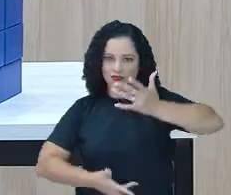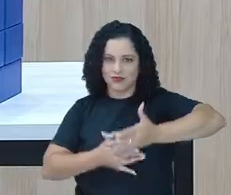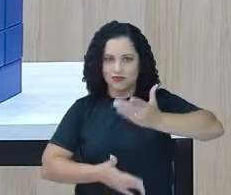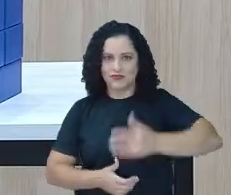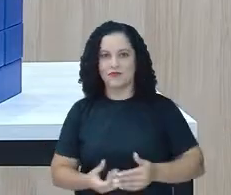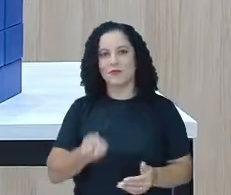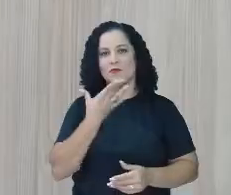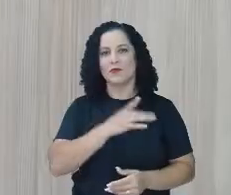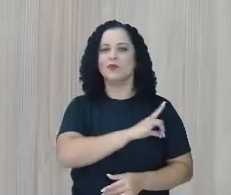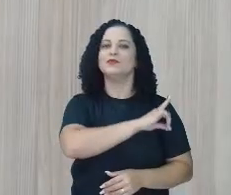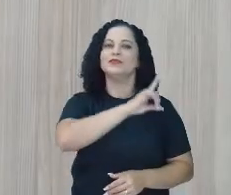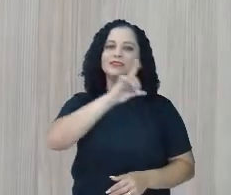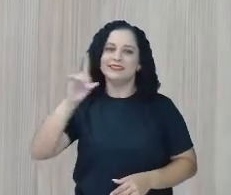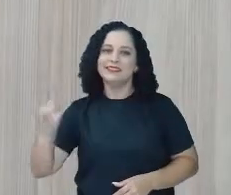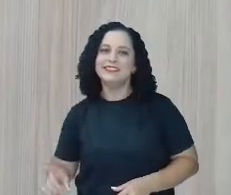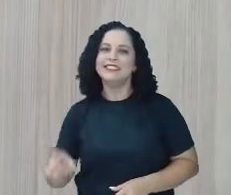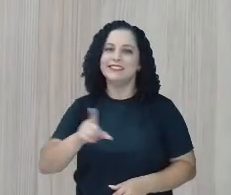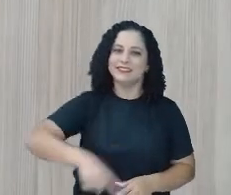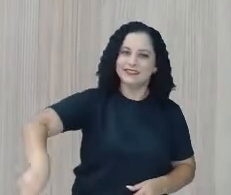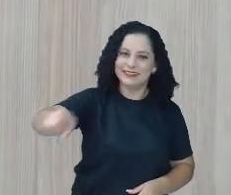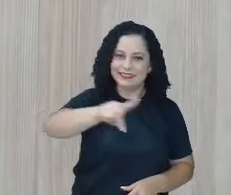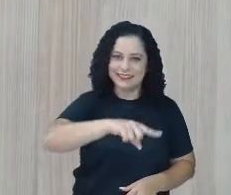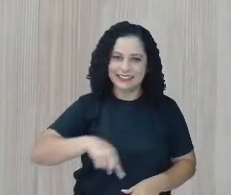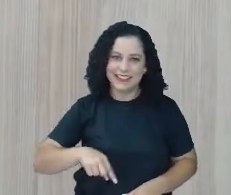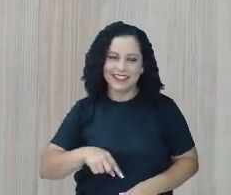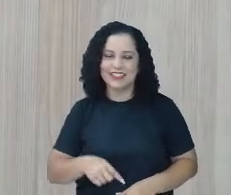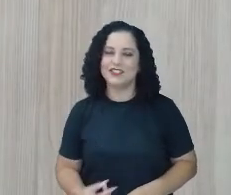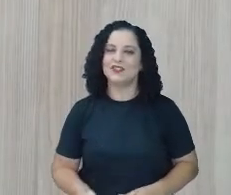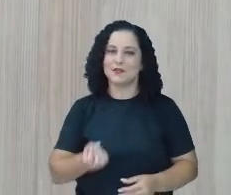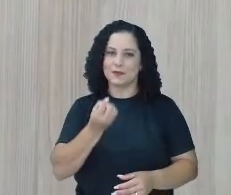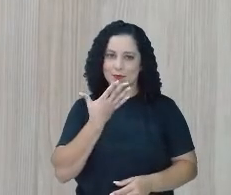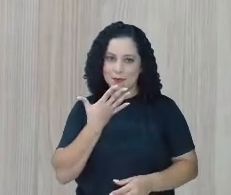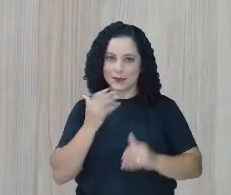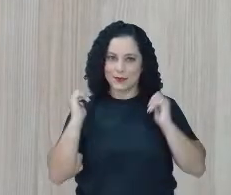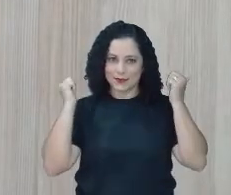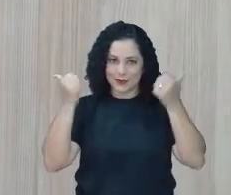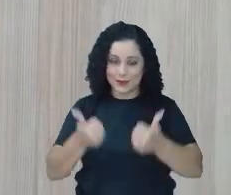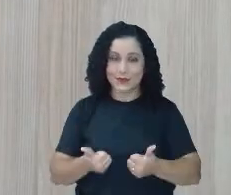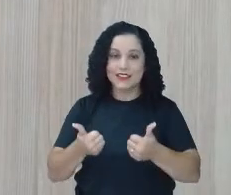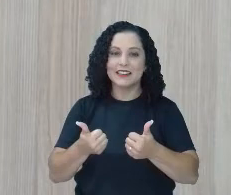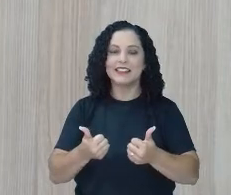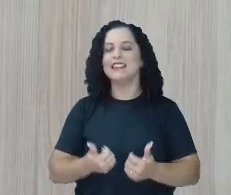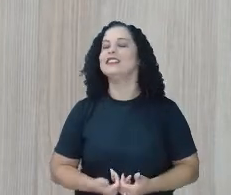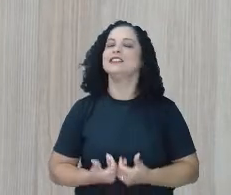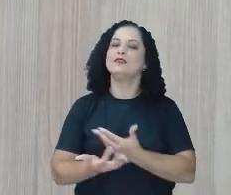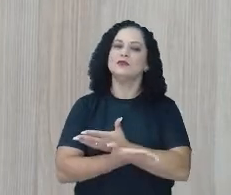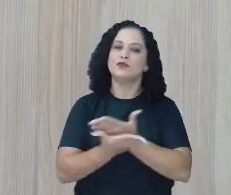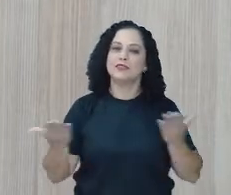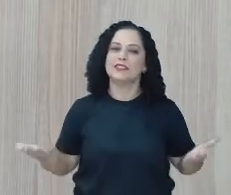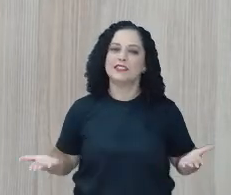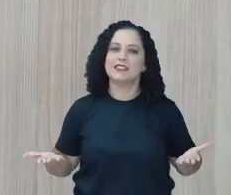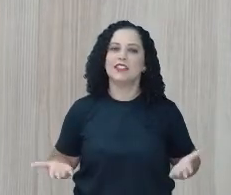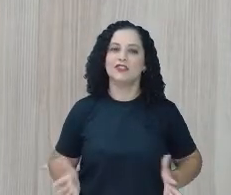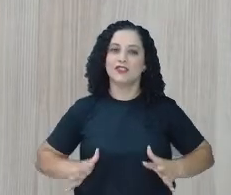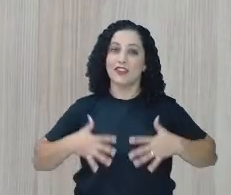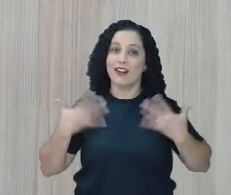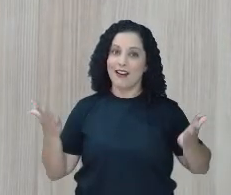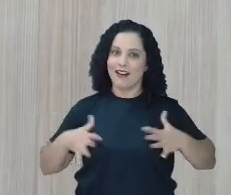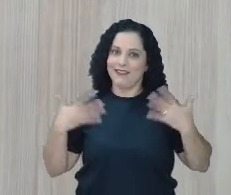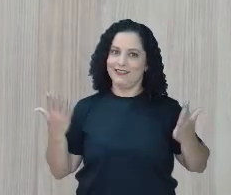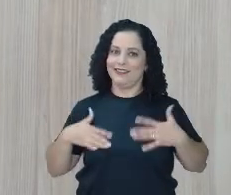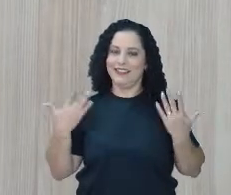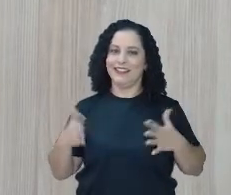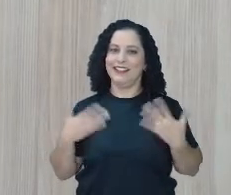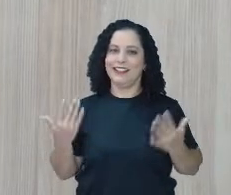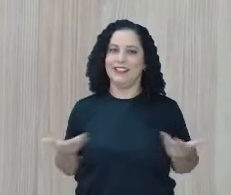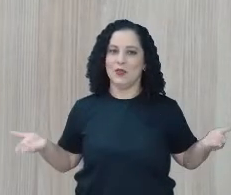professor. Fala, galerinha, muito bom dia para você. Espero que você esteja animado aí para